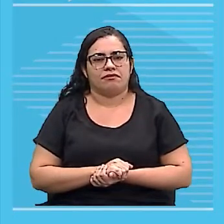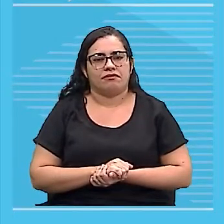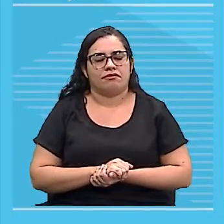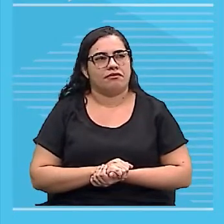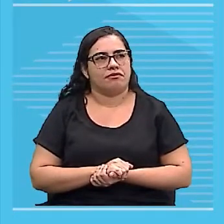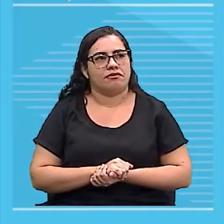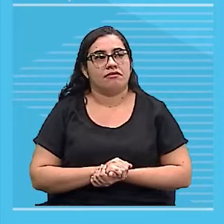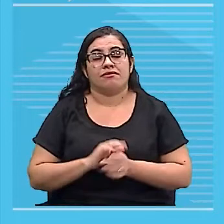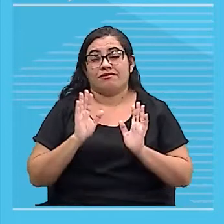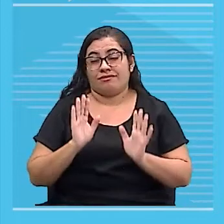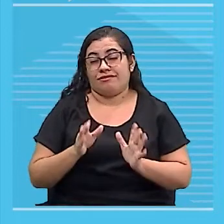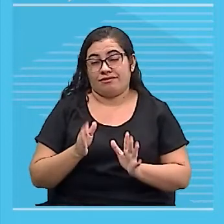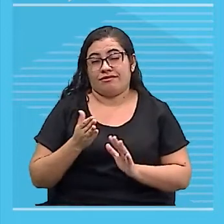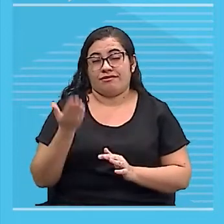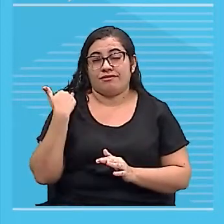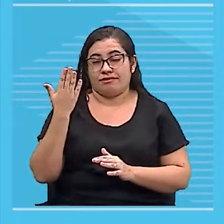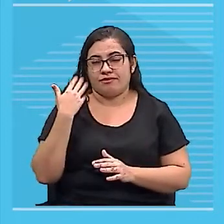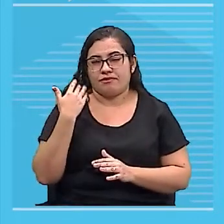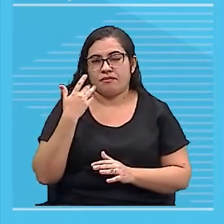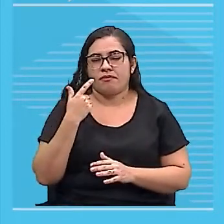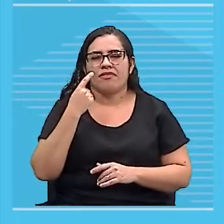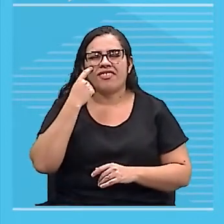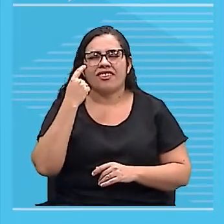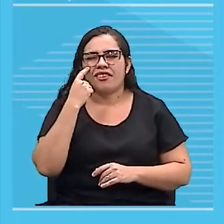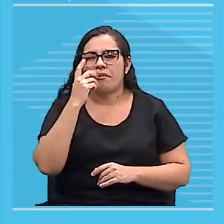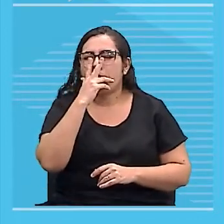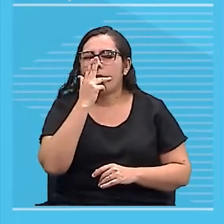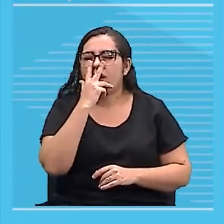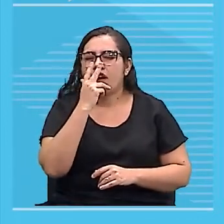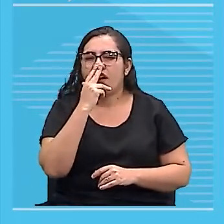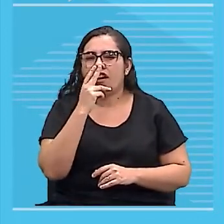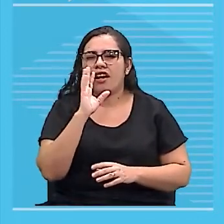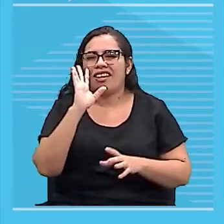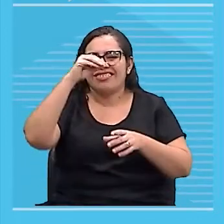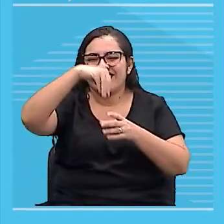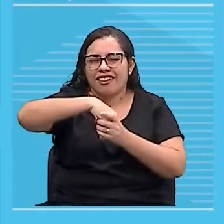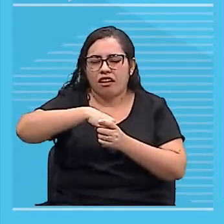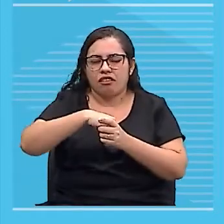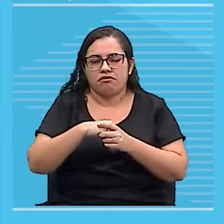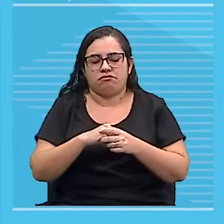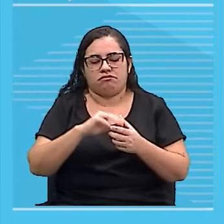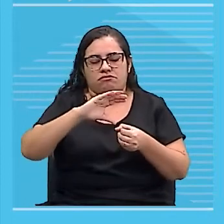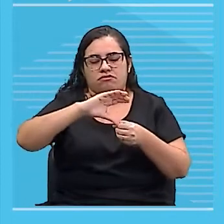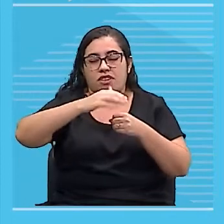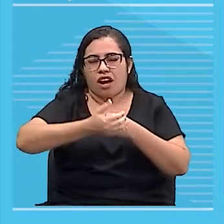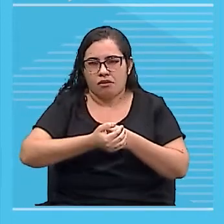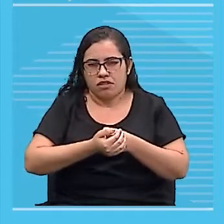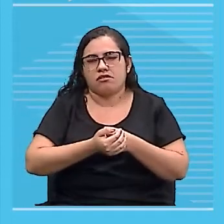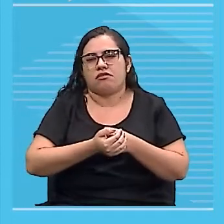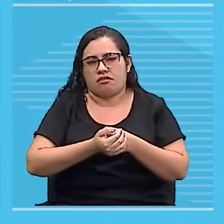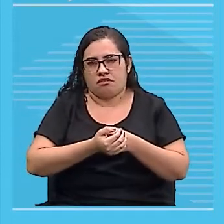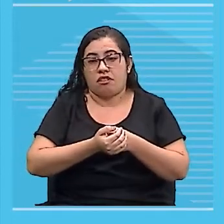Como eu falei na aula passada, é como se fosse o recheio, né, desse capacitor. E esse